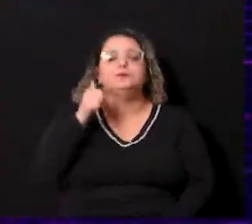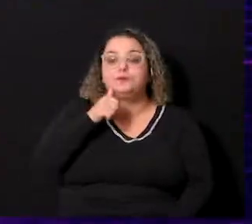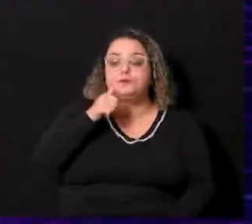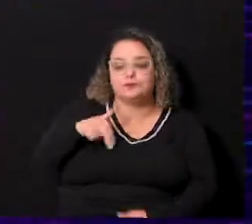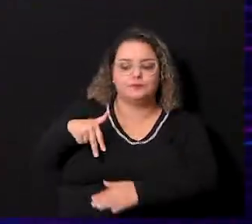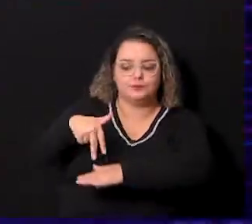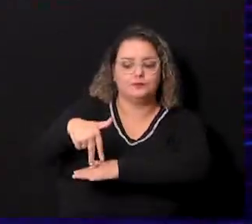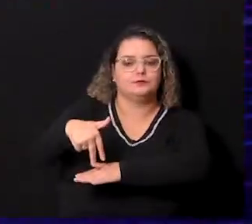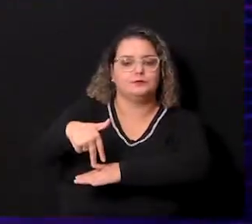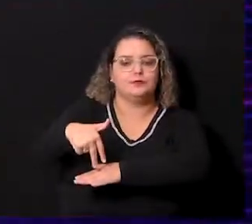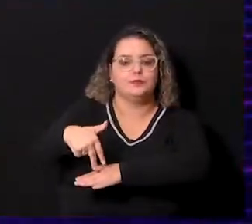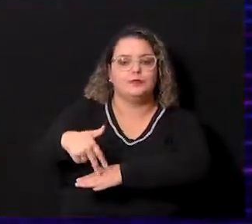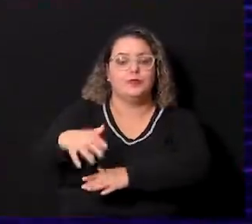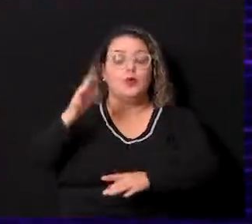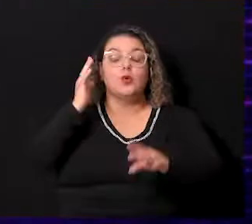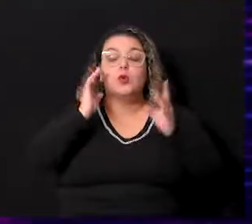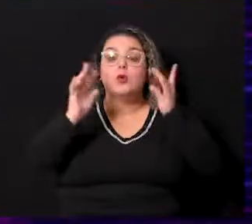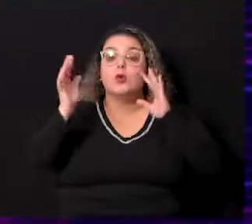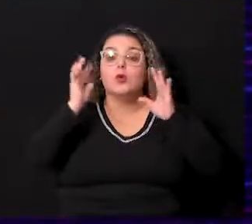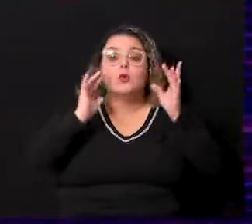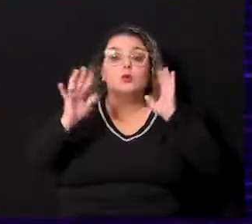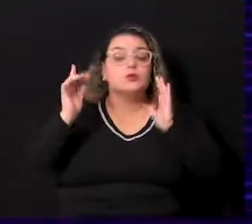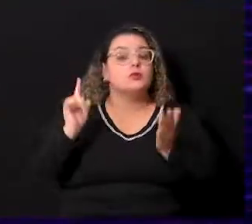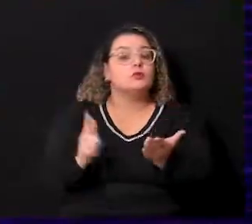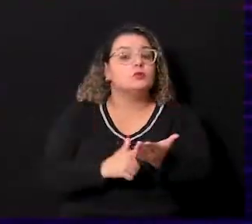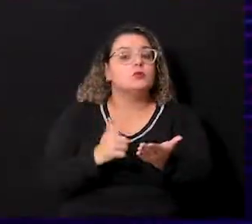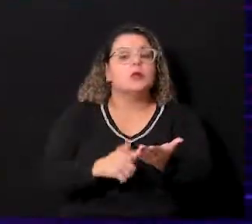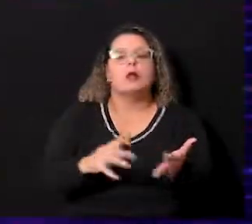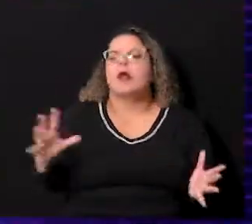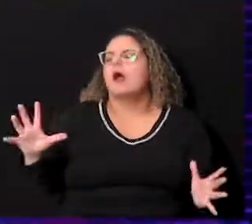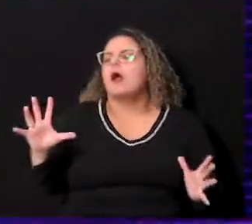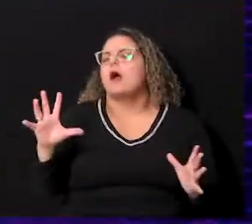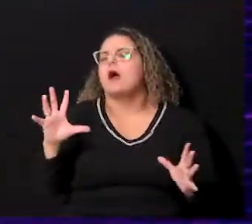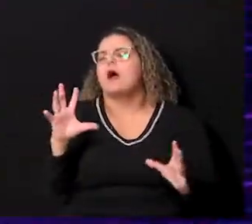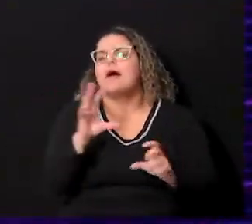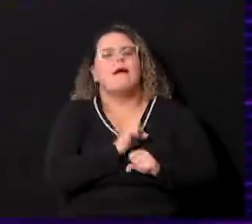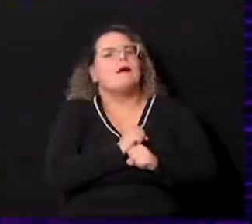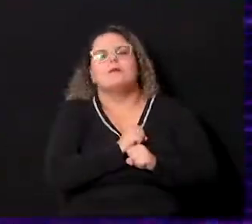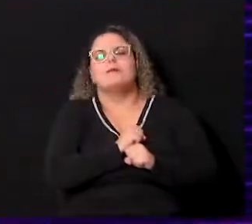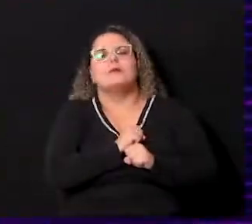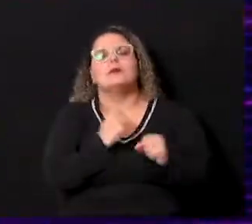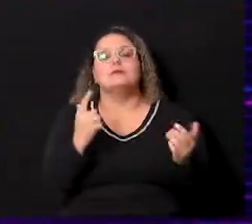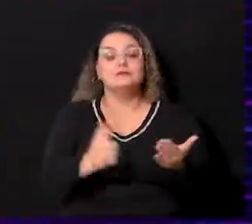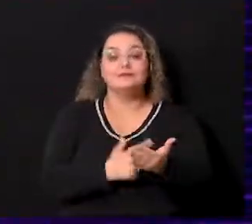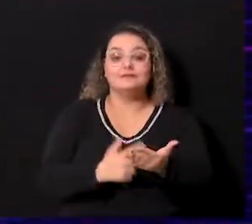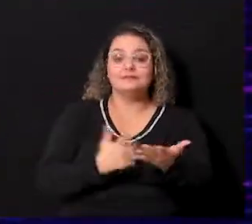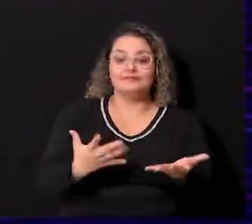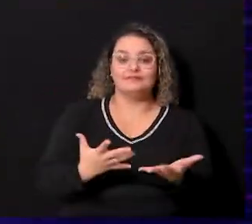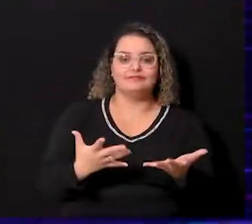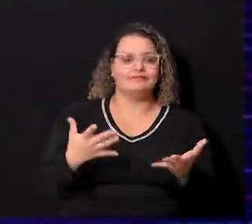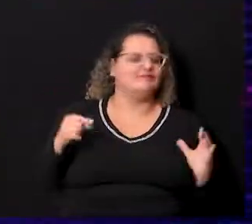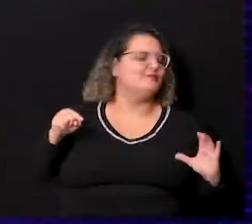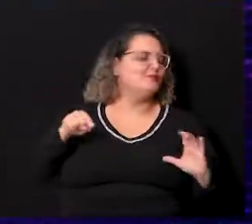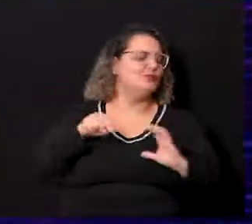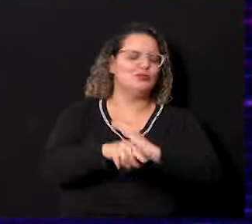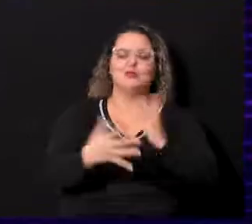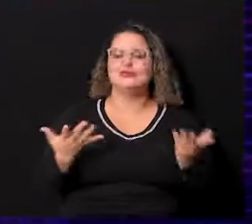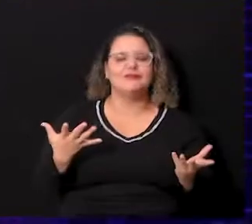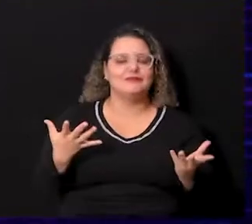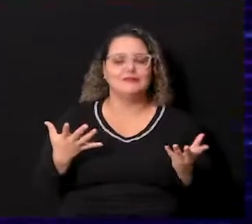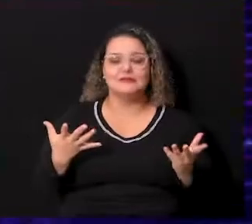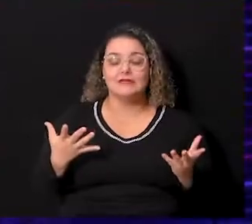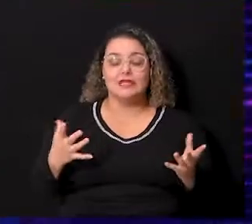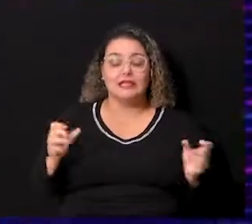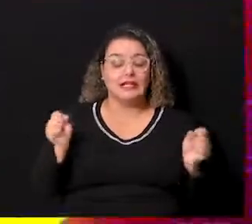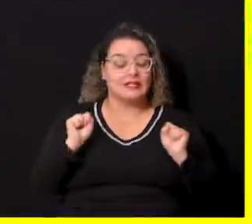Jaqueline é uma menina que sonhava com livros porque ela ama os livros de uma maneira assim incondicional. Ela gosta